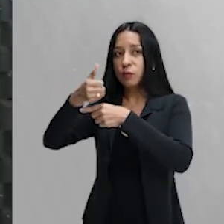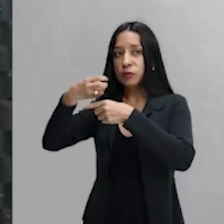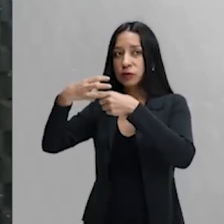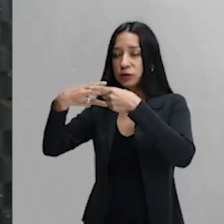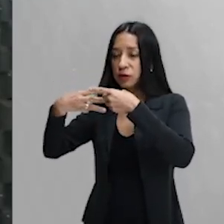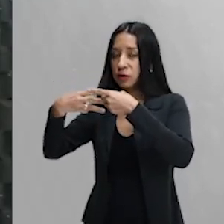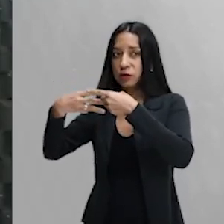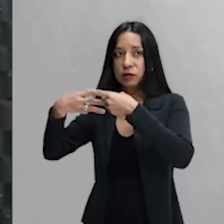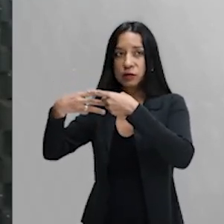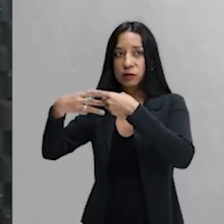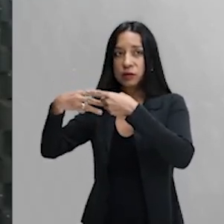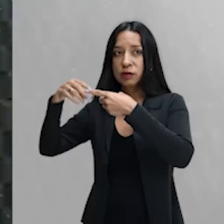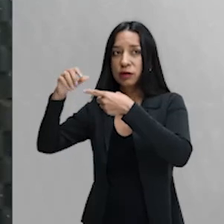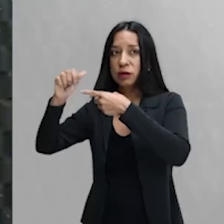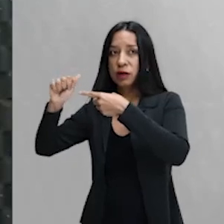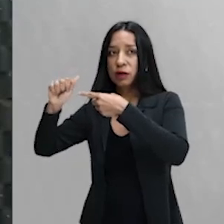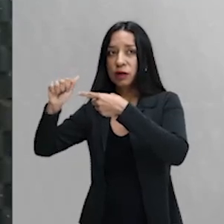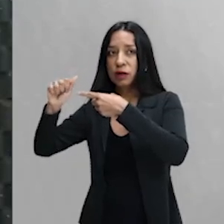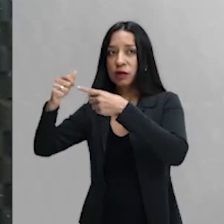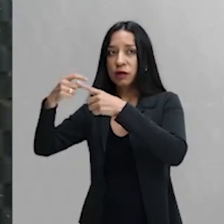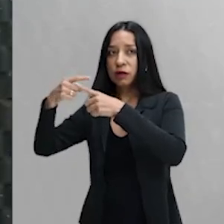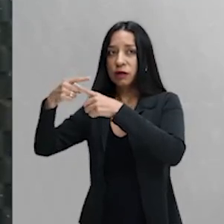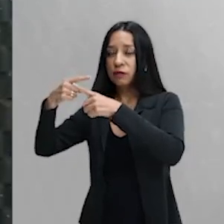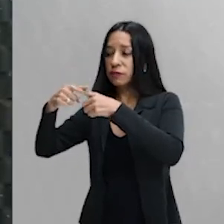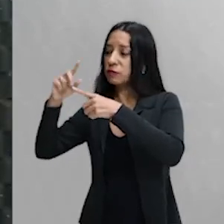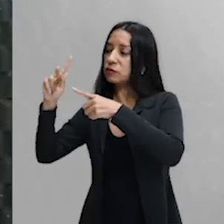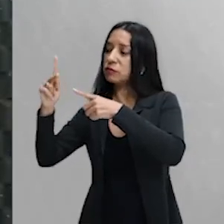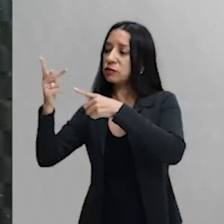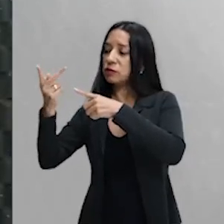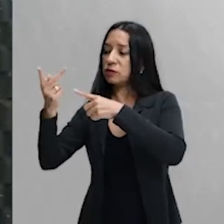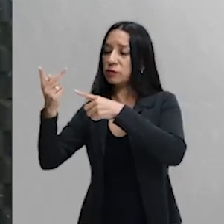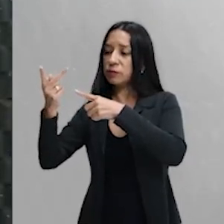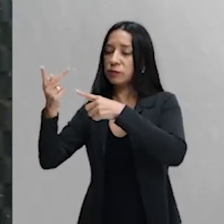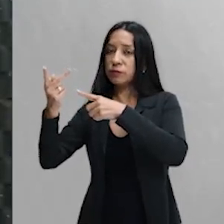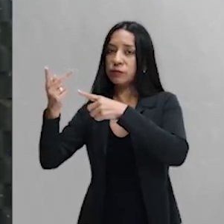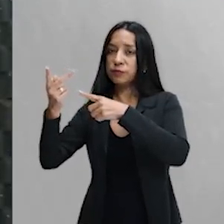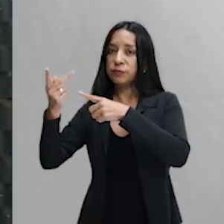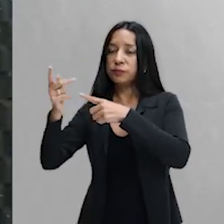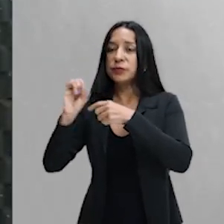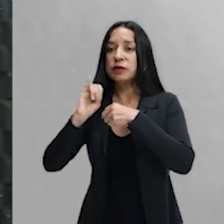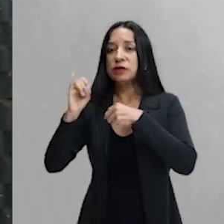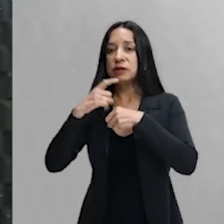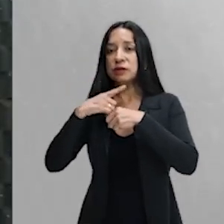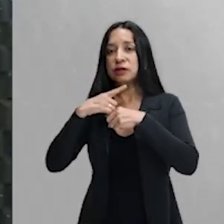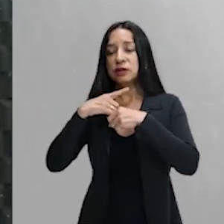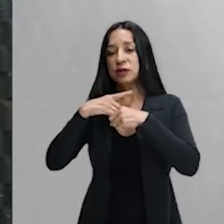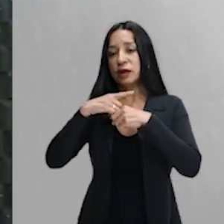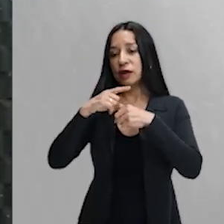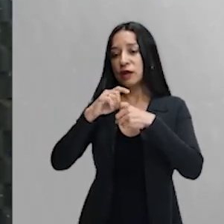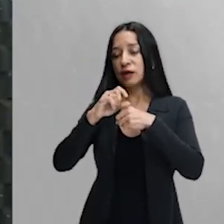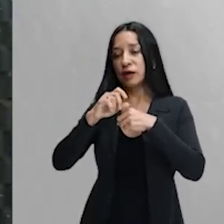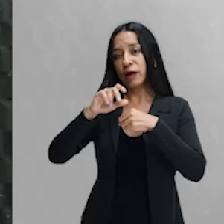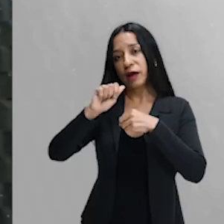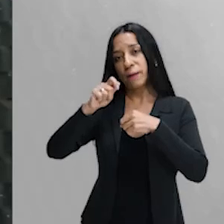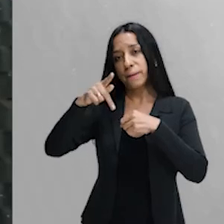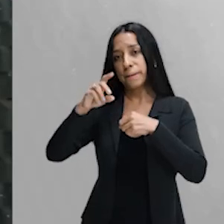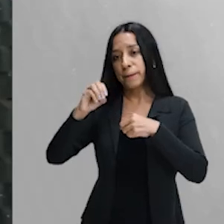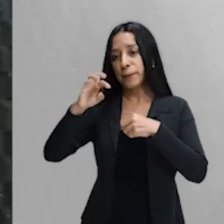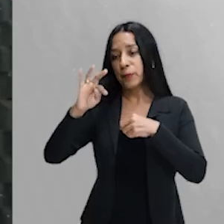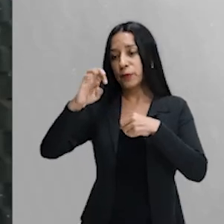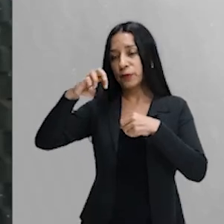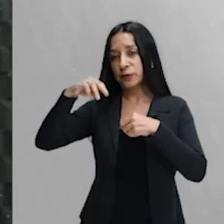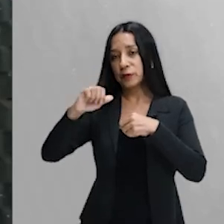essa altura aqui, ó, que eu não tenho. Ora, mas se você tem os apótemas, tá?